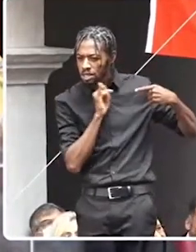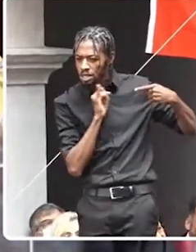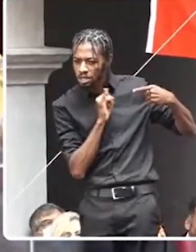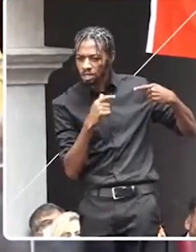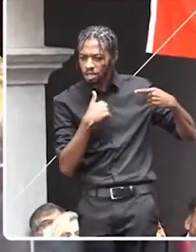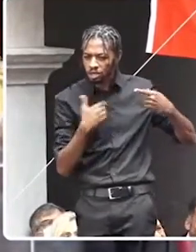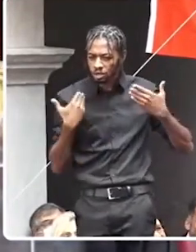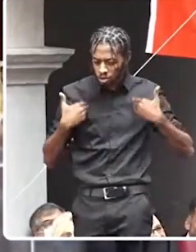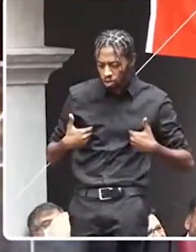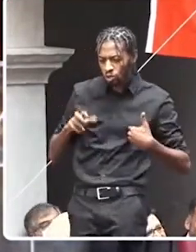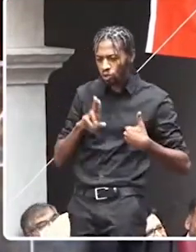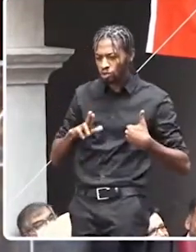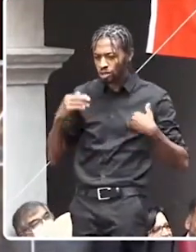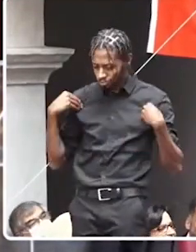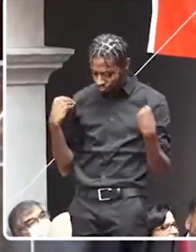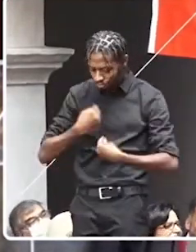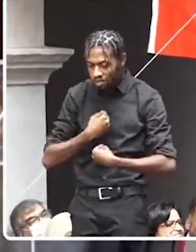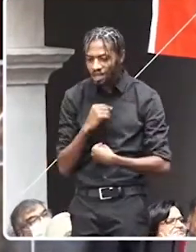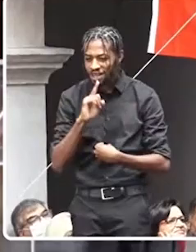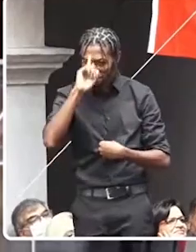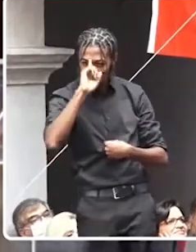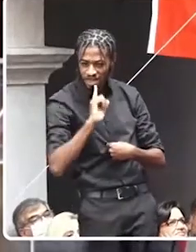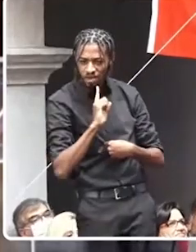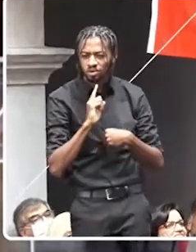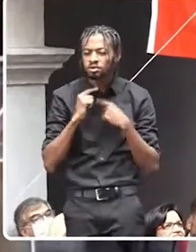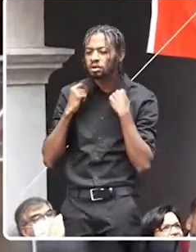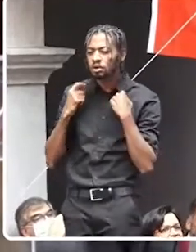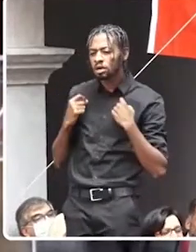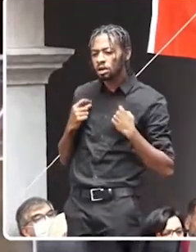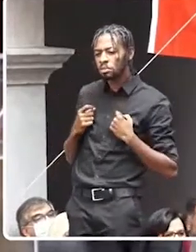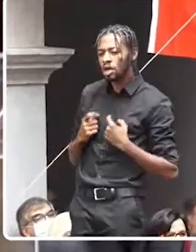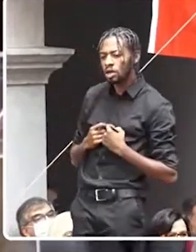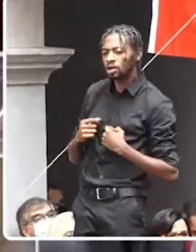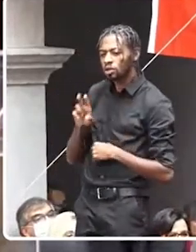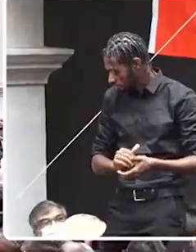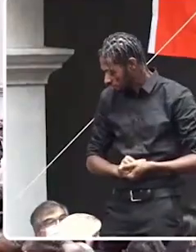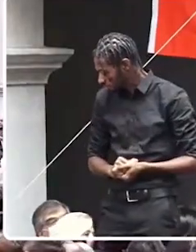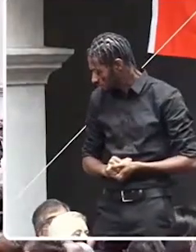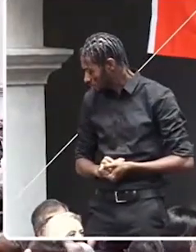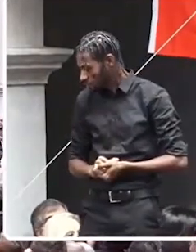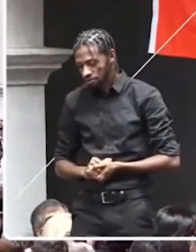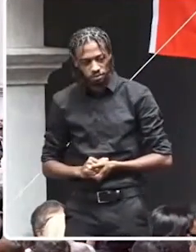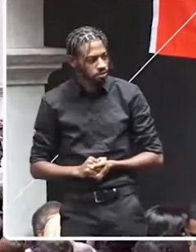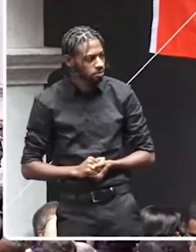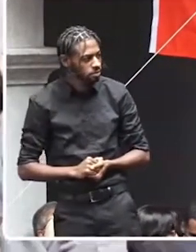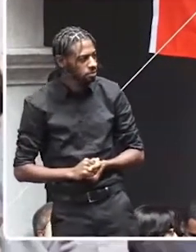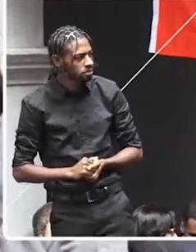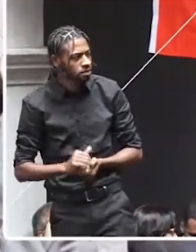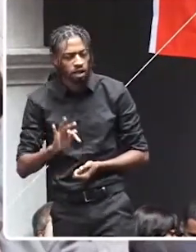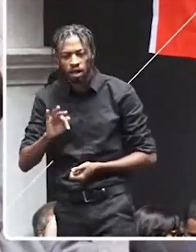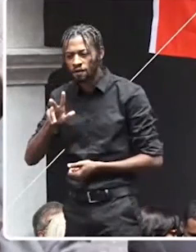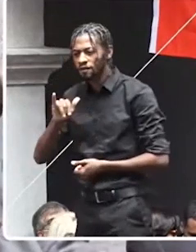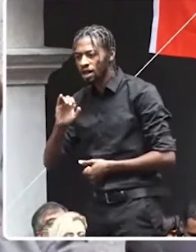vestindo um blazer amarelo, um colar de pérolas e uso óculos. Meu nome é Flávio Flores da